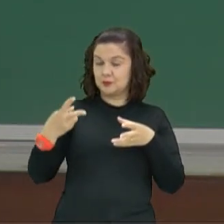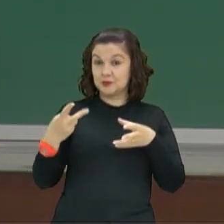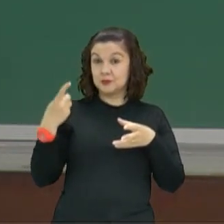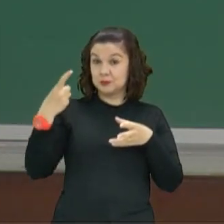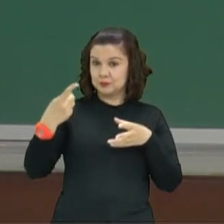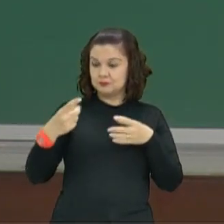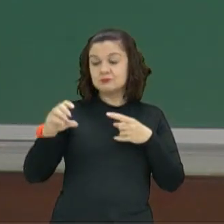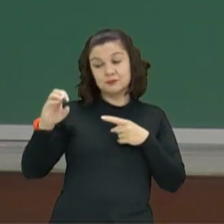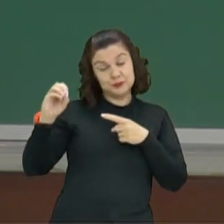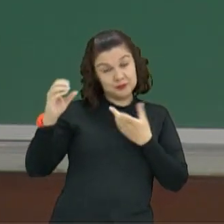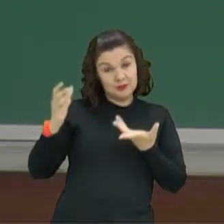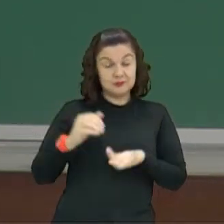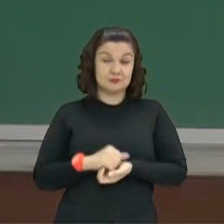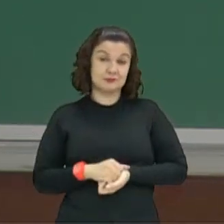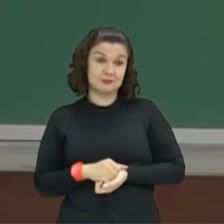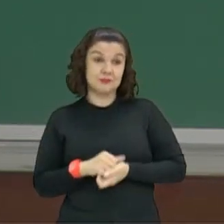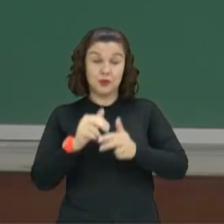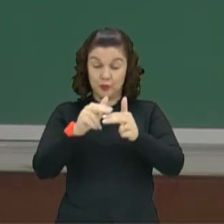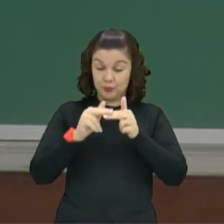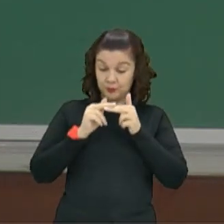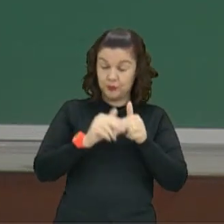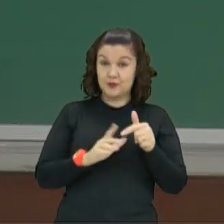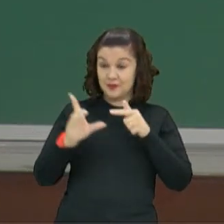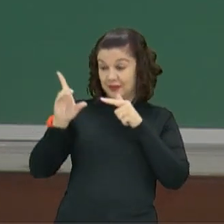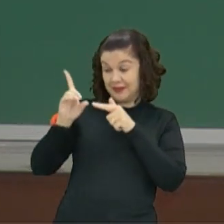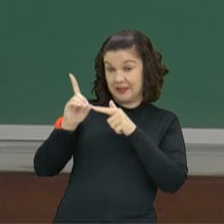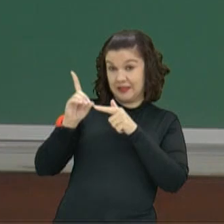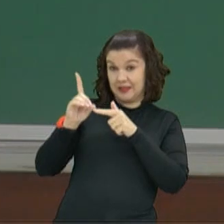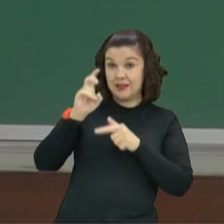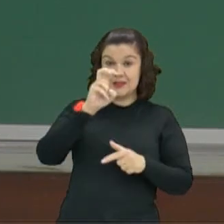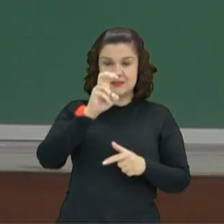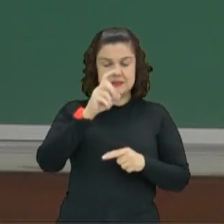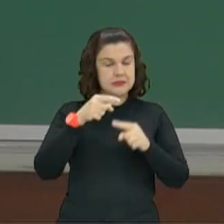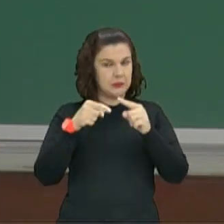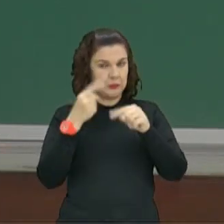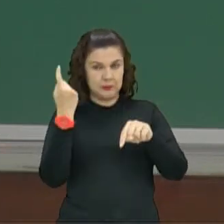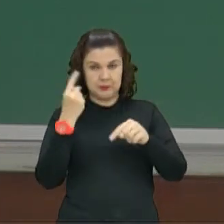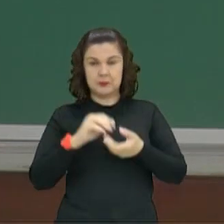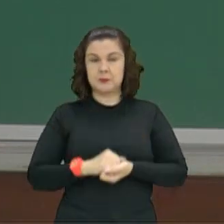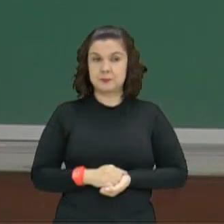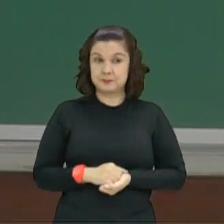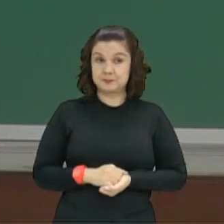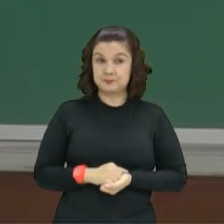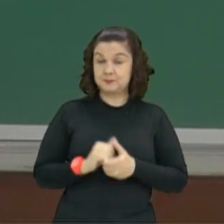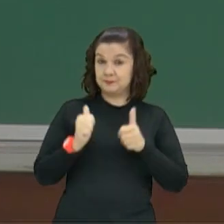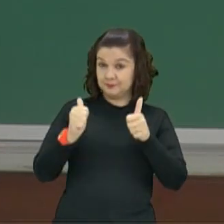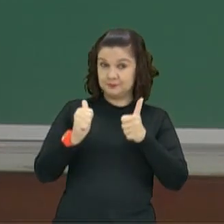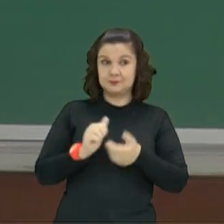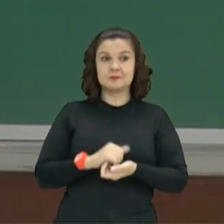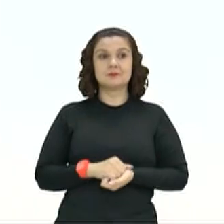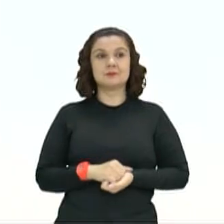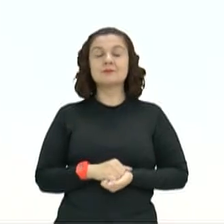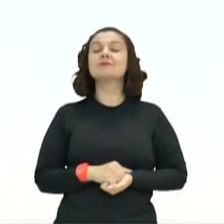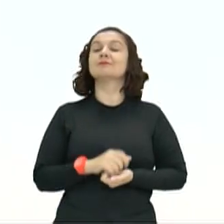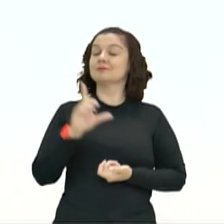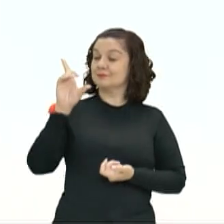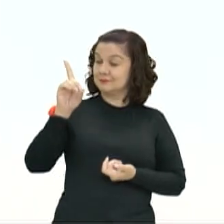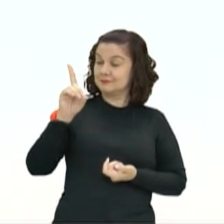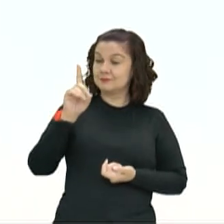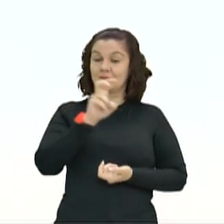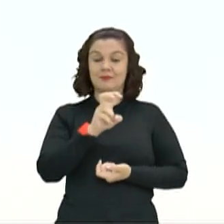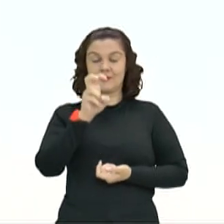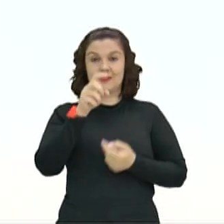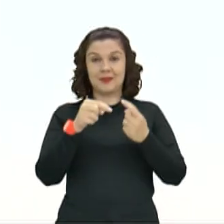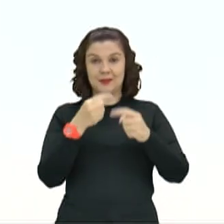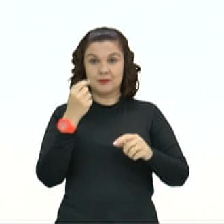o 1 e o 0. Portanto, aqui, ó, que eu tenho é a letra D, tá? Ok? Olha só, letra D,